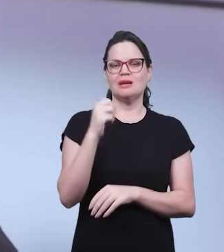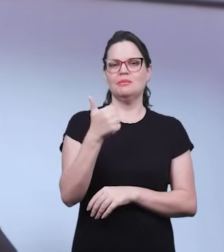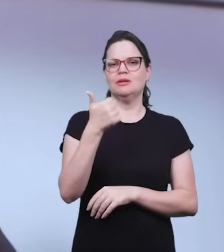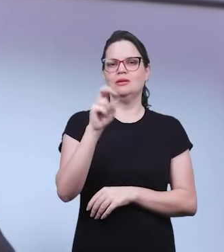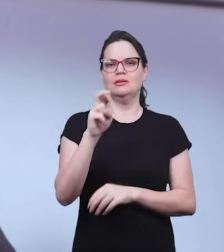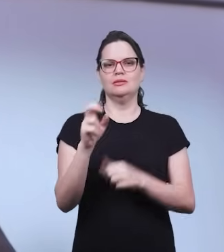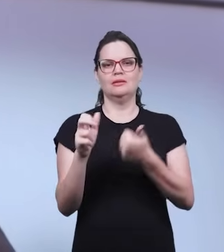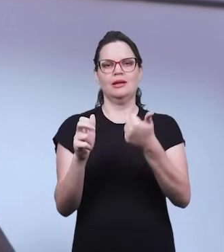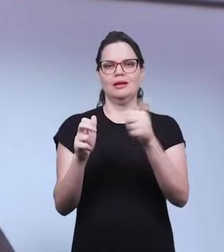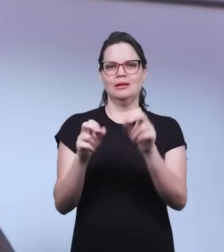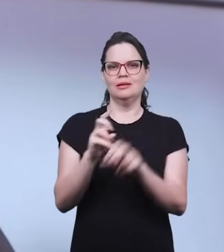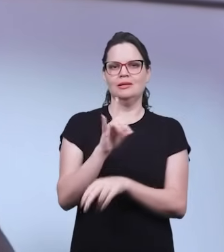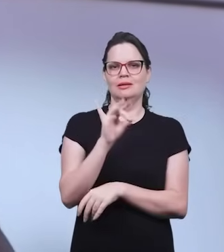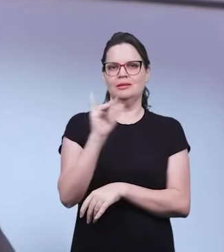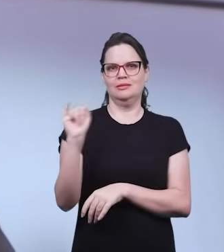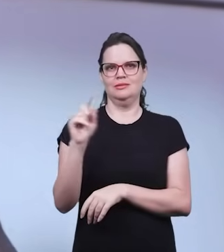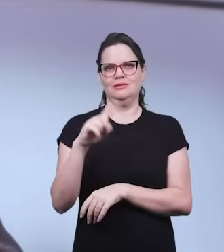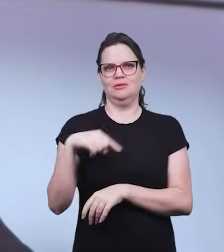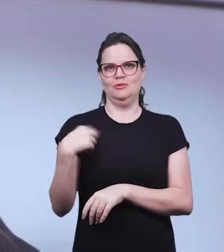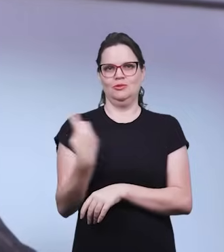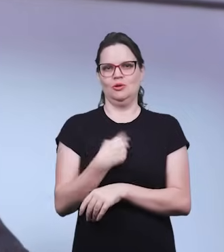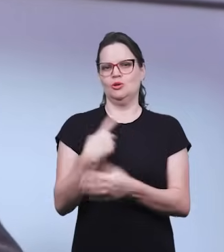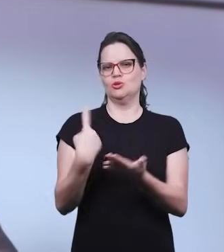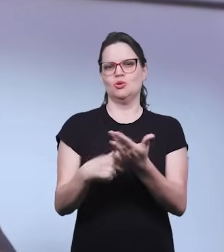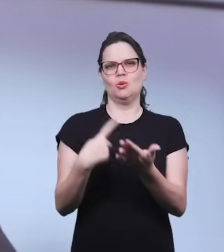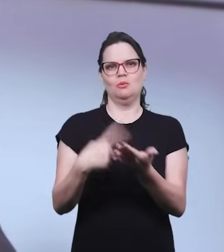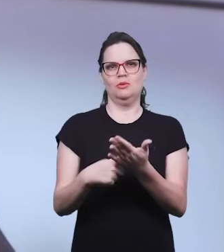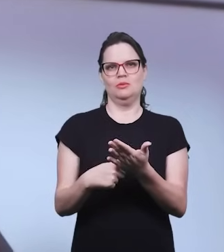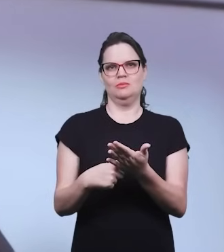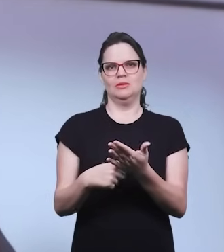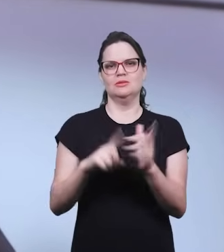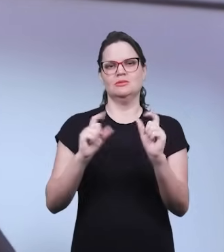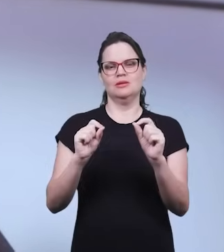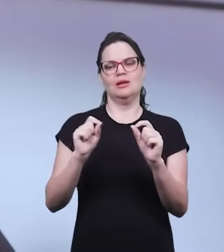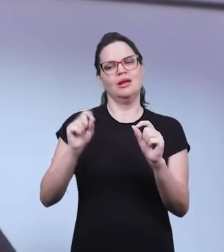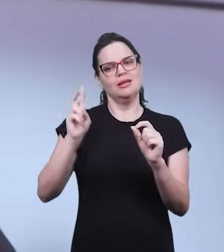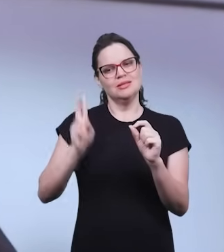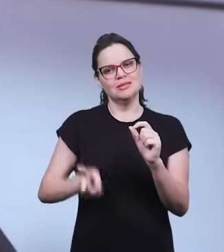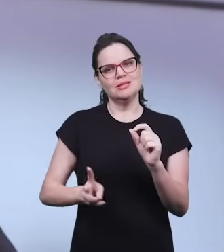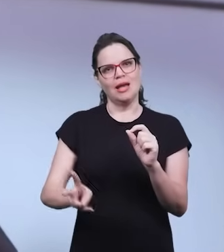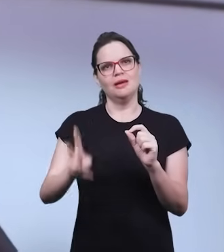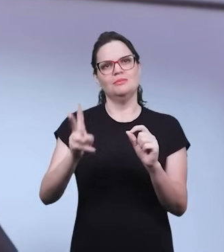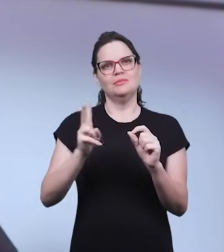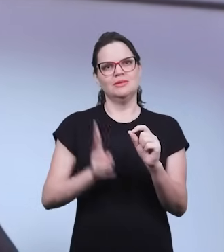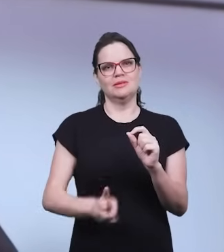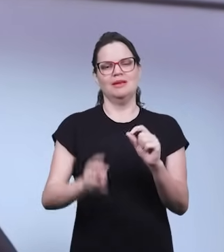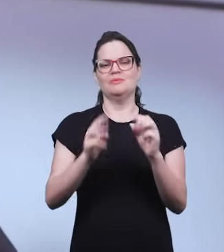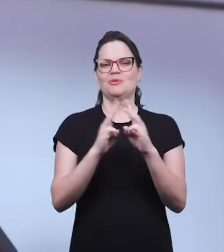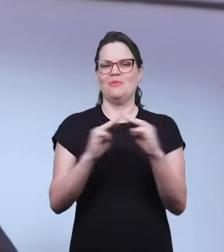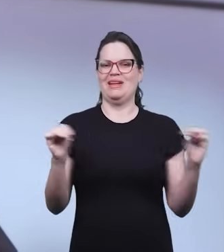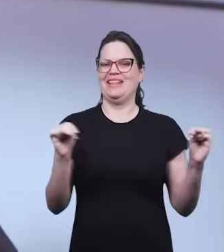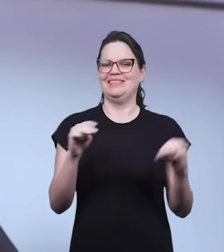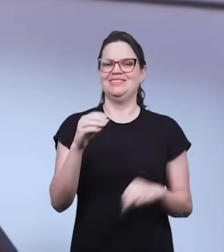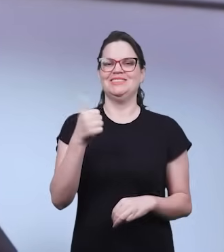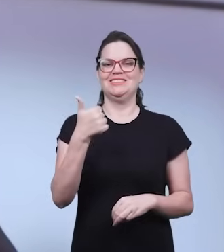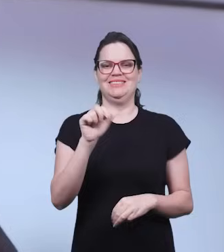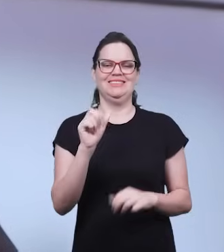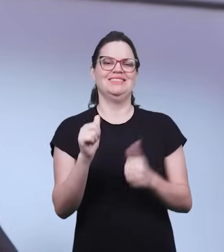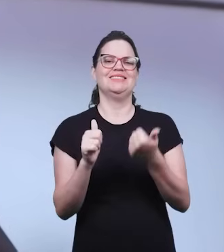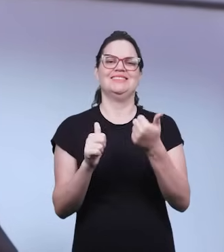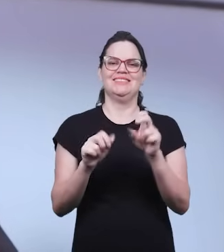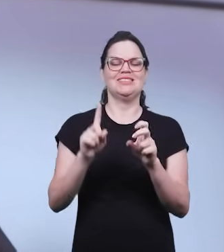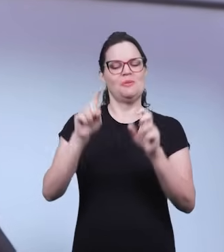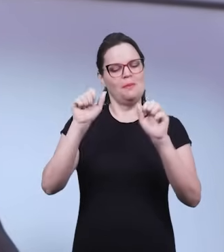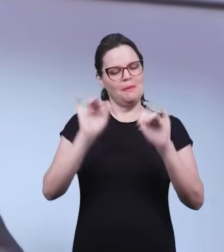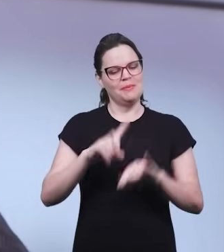15 dias o nosso compromisso pode ser em outro lugar, mas o dele é sempre o mesmo há muitos anos, no Manaim. Isso é uma